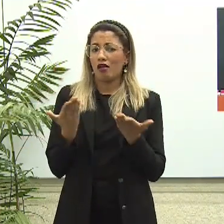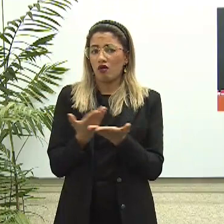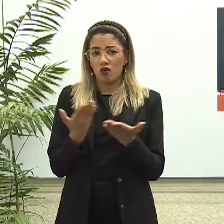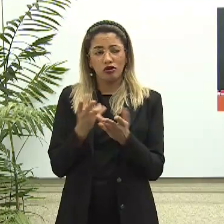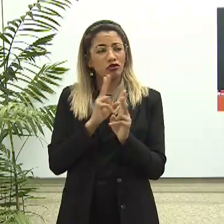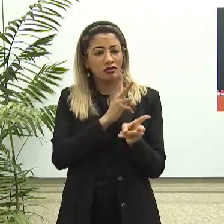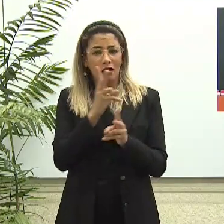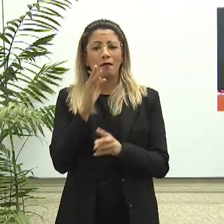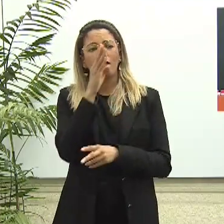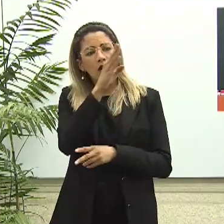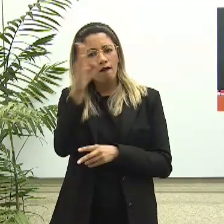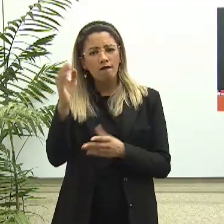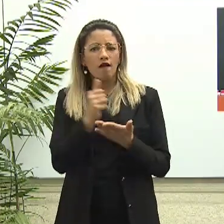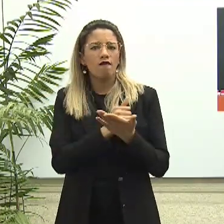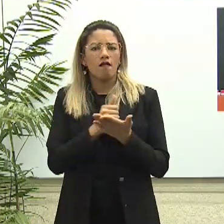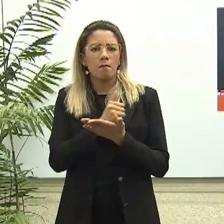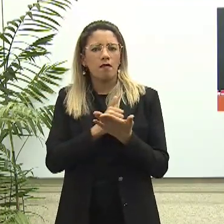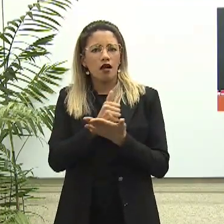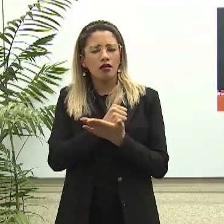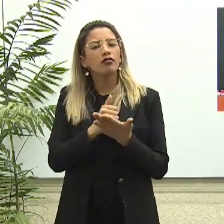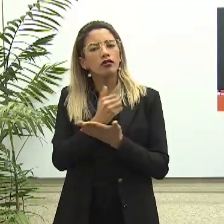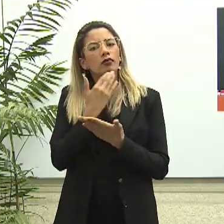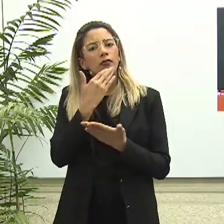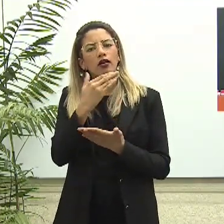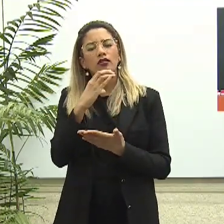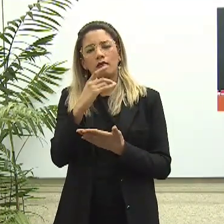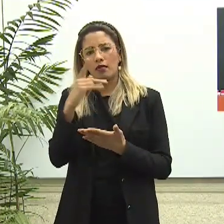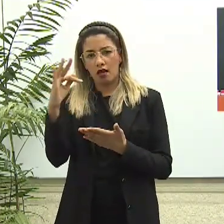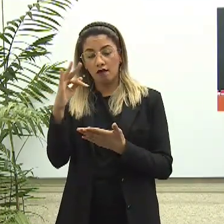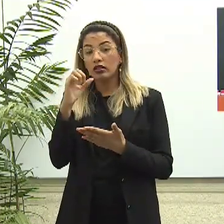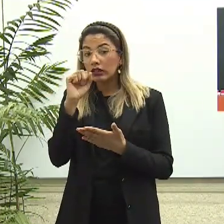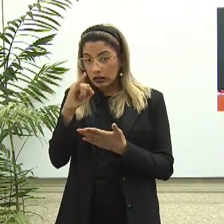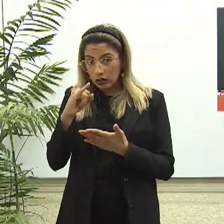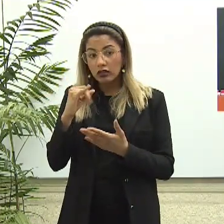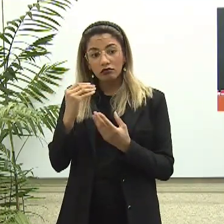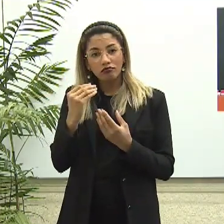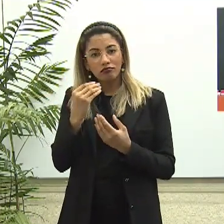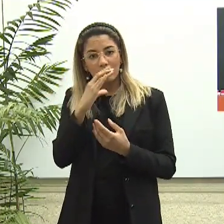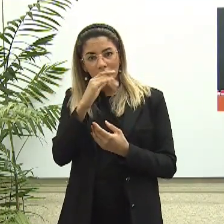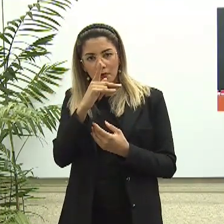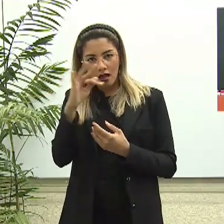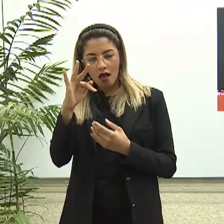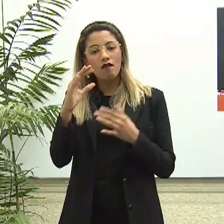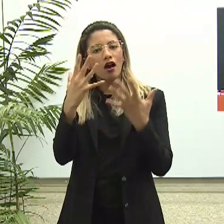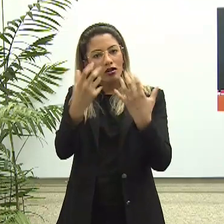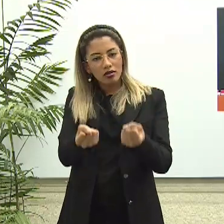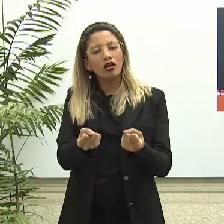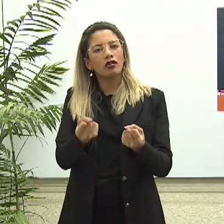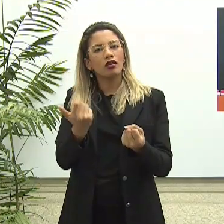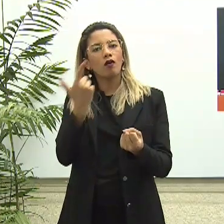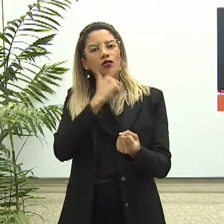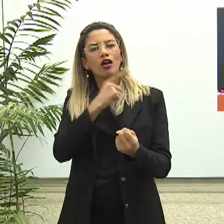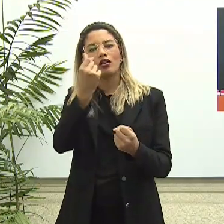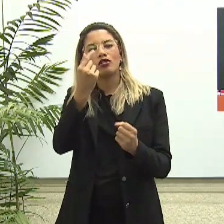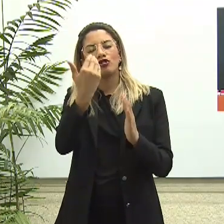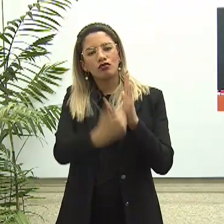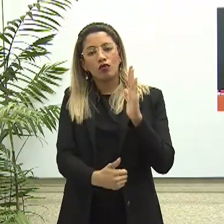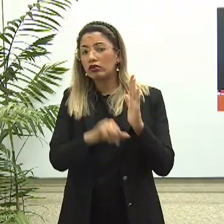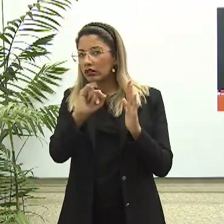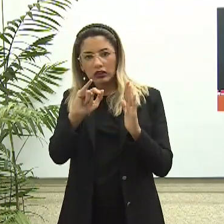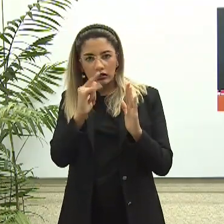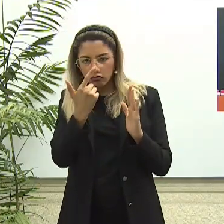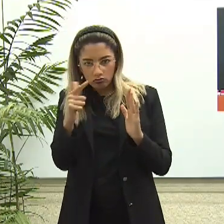hoje Se você não d o CPF o remédio Sai mais caro se você dá o CPF você tem até dependendo da farmácia até 70% de desconto e outras 30 que é